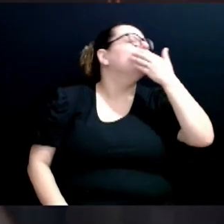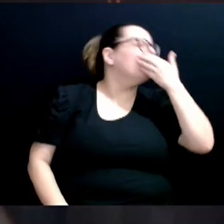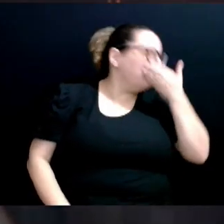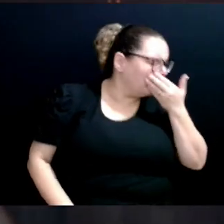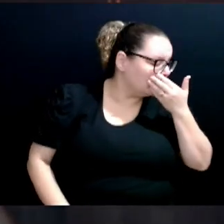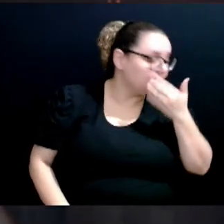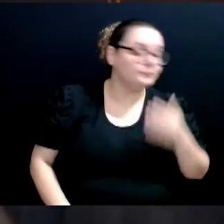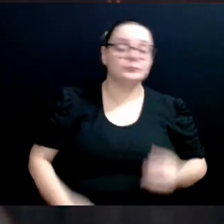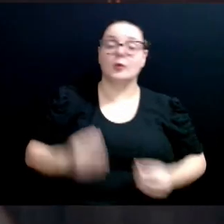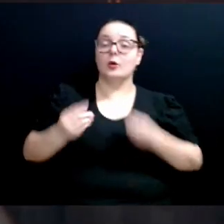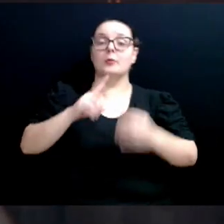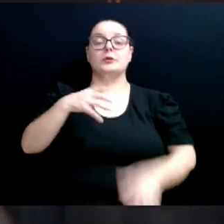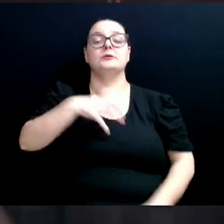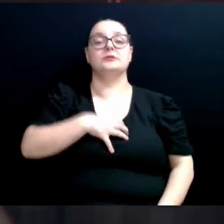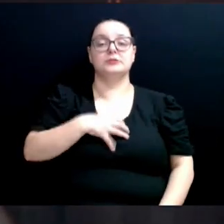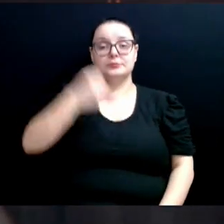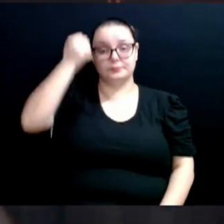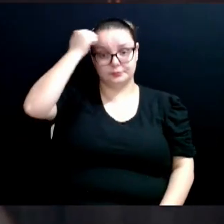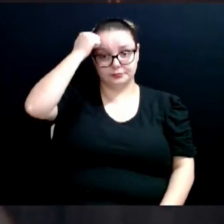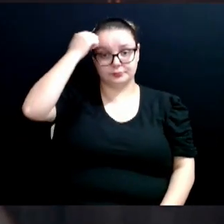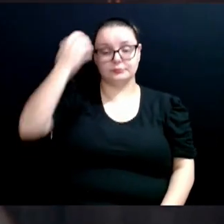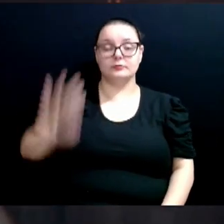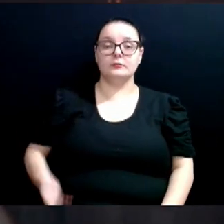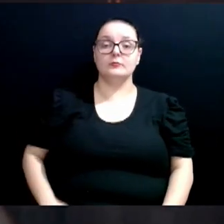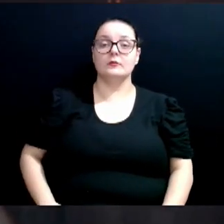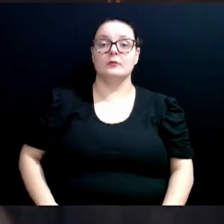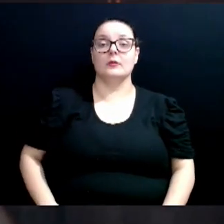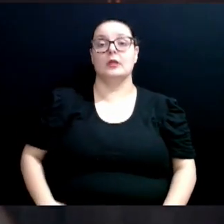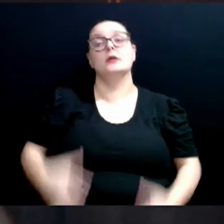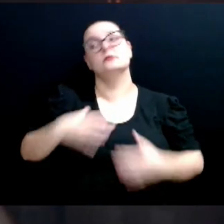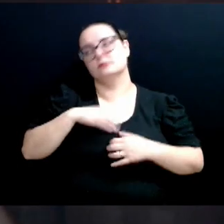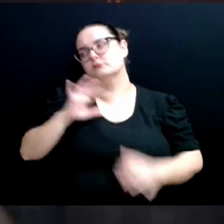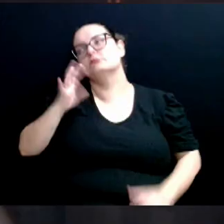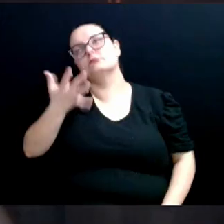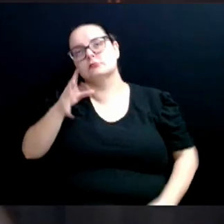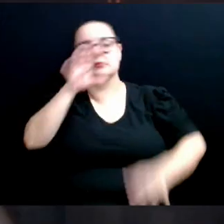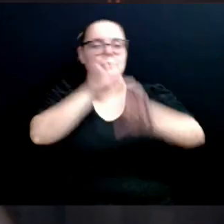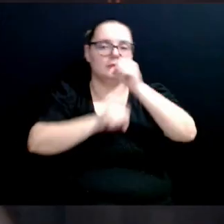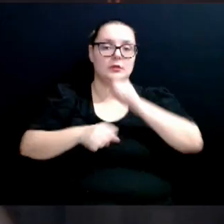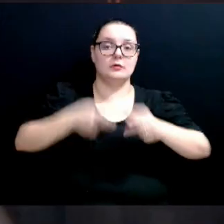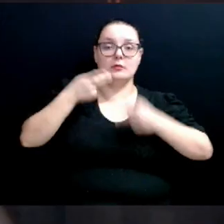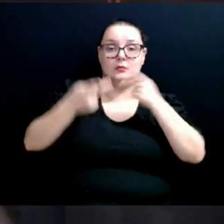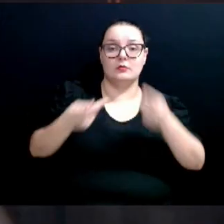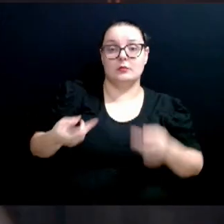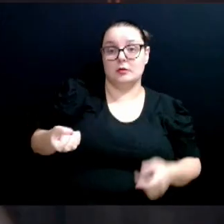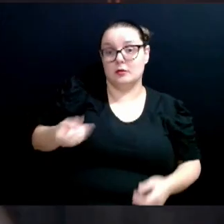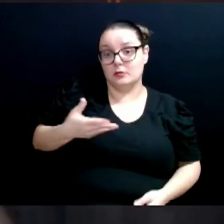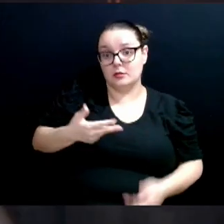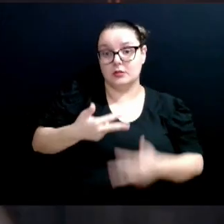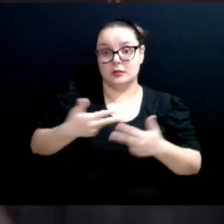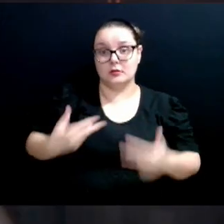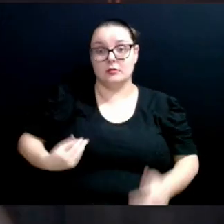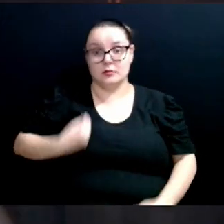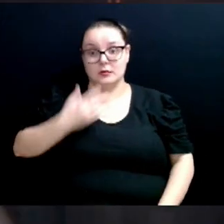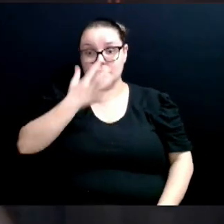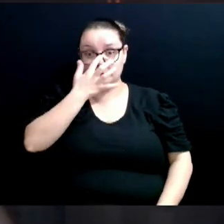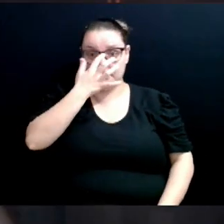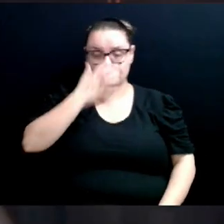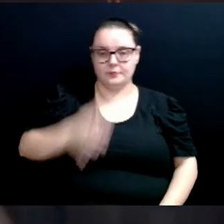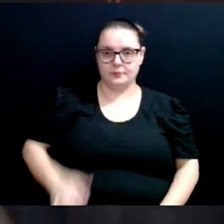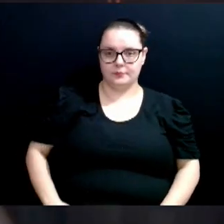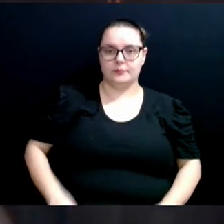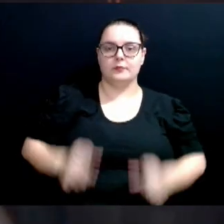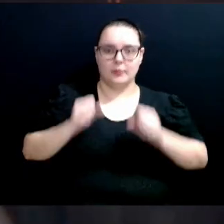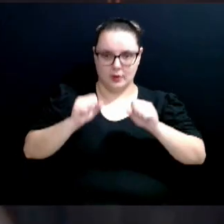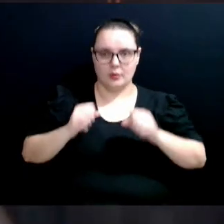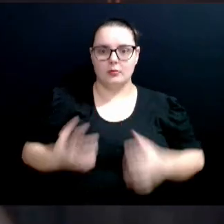está aprendendo, né? Se é uma coisa que você começou a dizer recentemente, é uma coisa nova na sua vida, pode gerar algum sentimento de